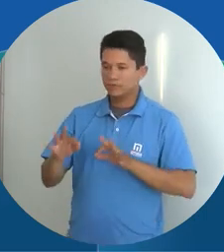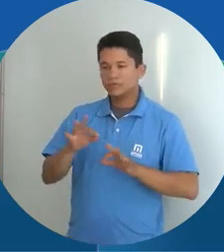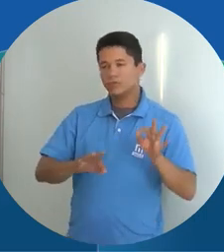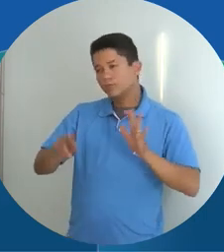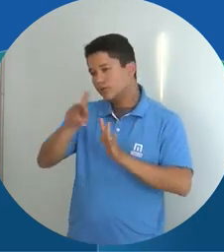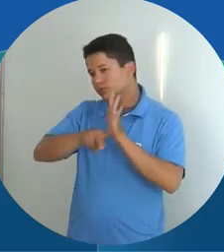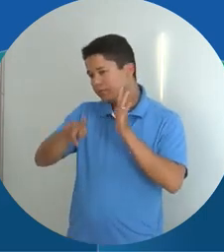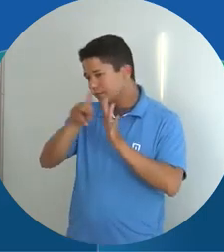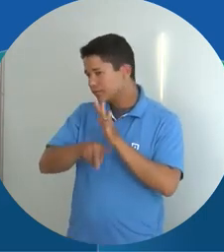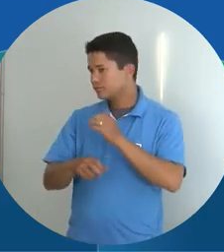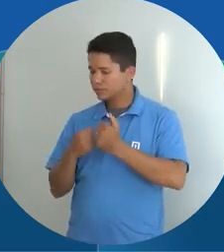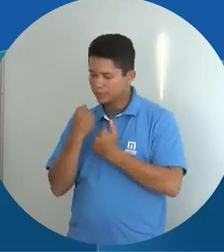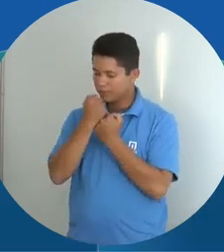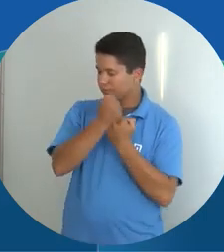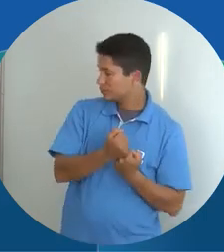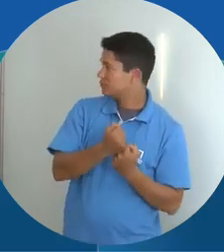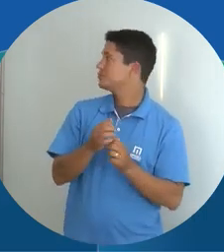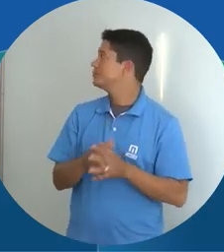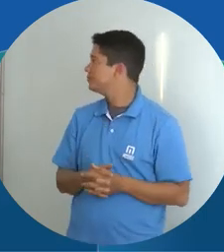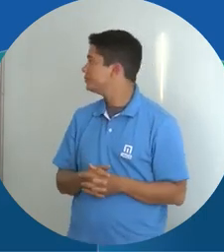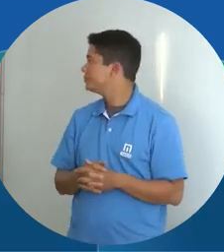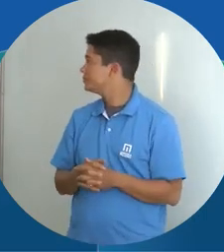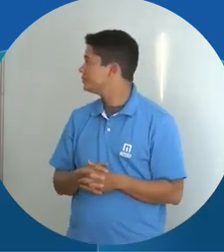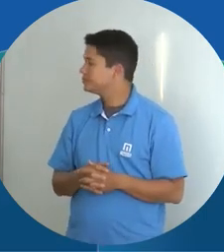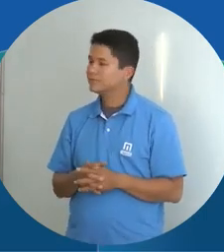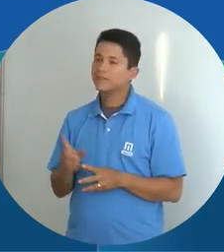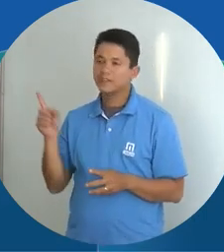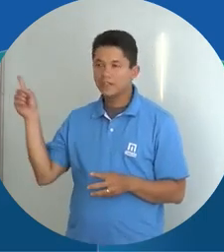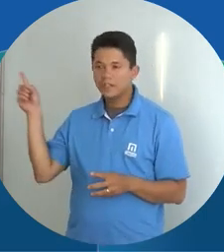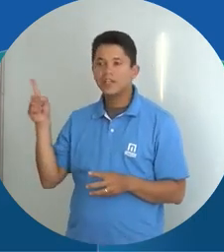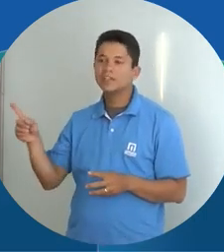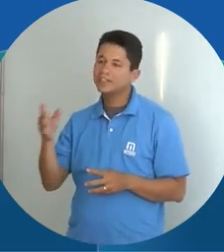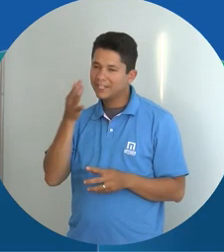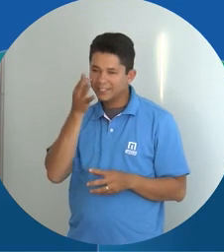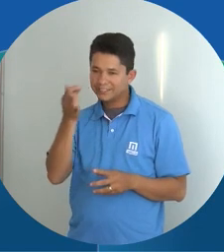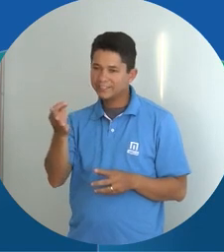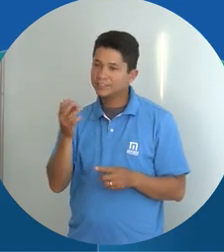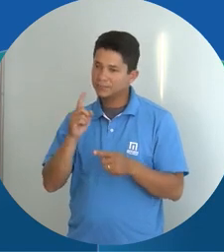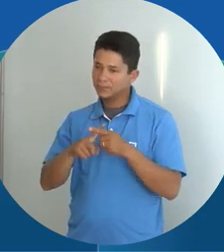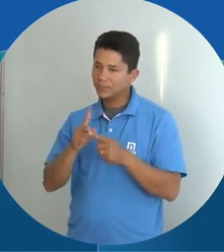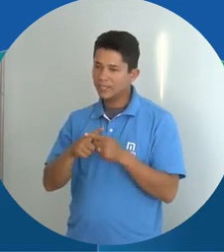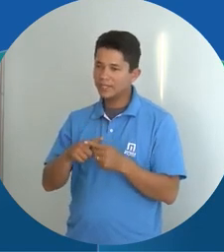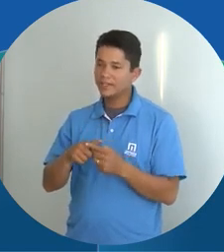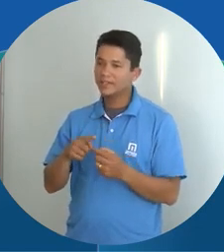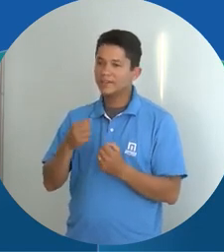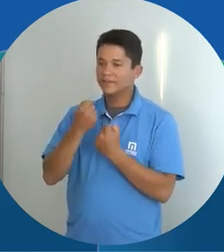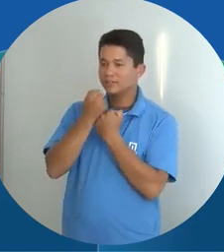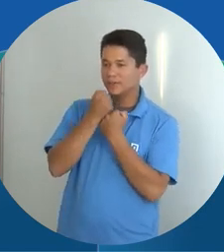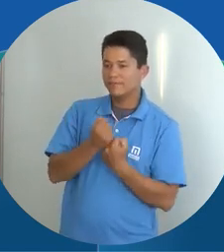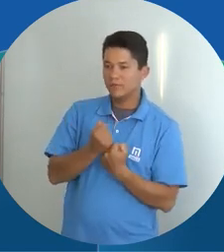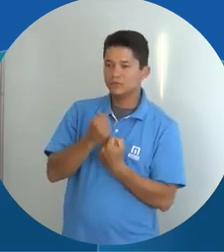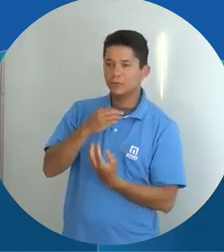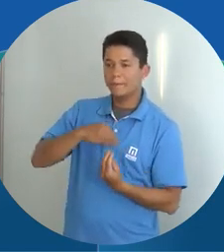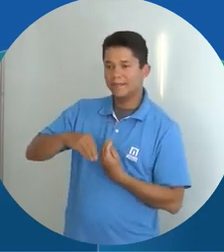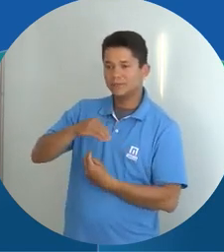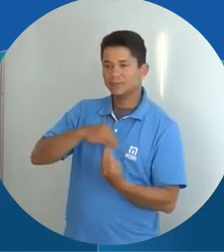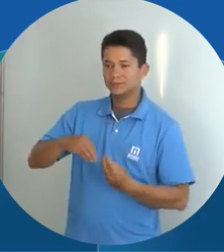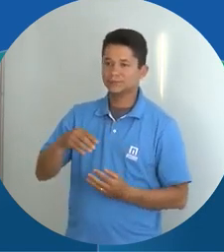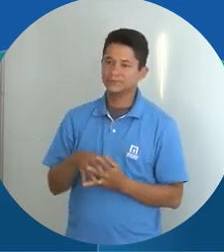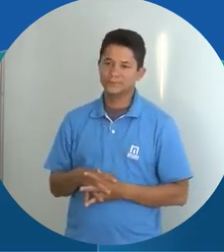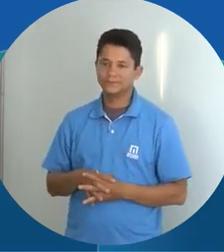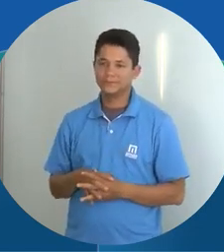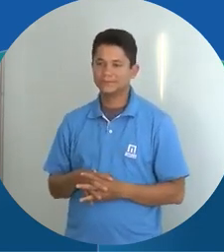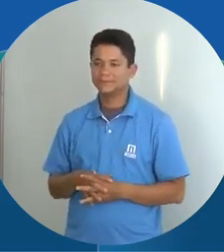reforço. Nesse caso, é um caso interessante que a gente teve que fazer um reforço misto. A gente usou fibra de carbono para o